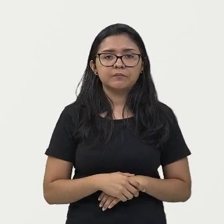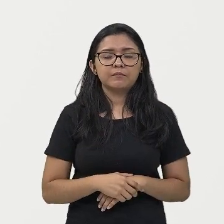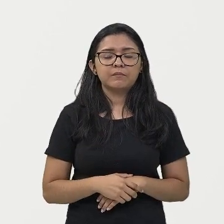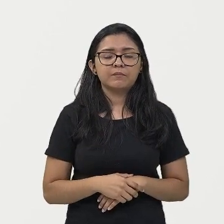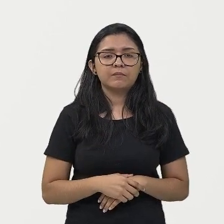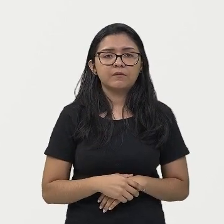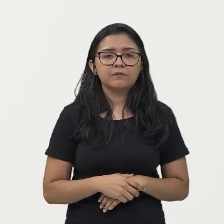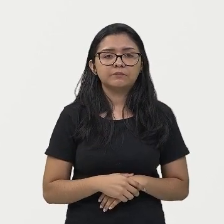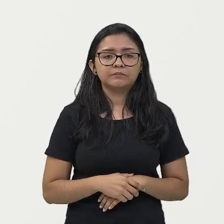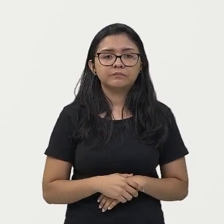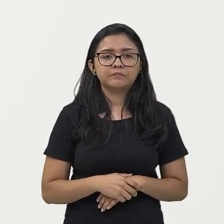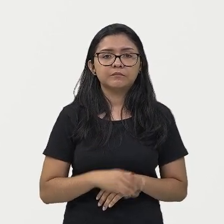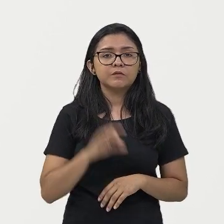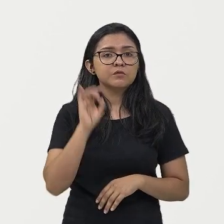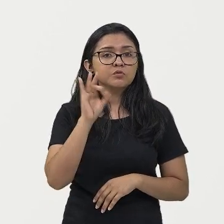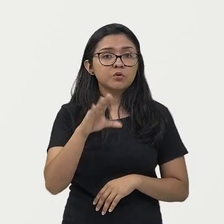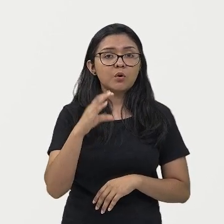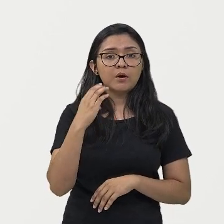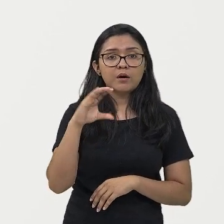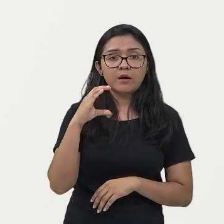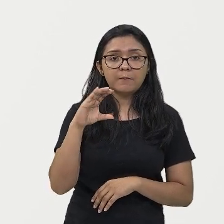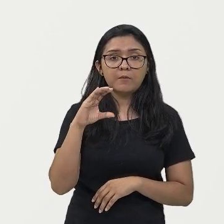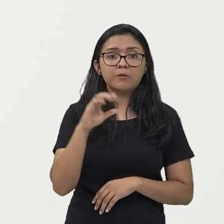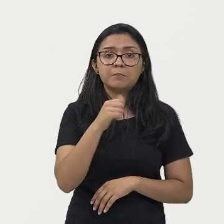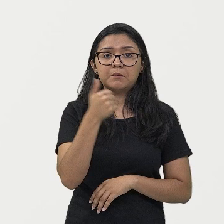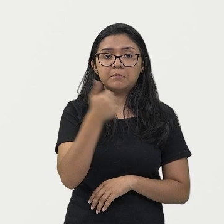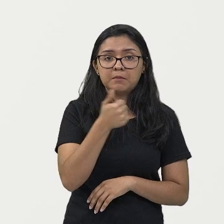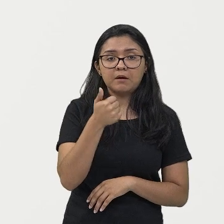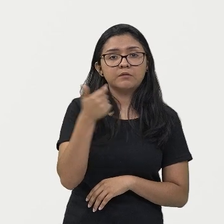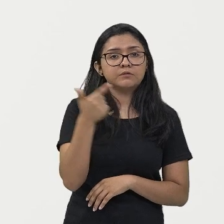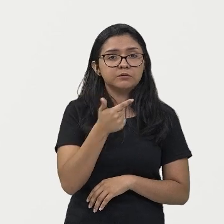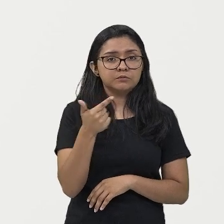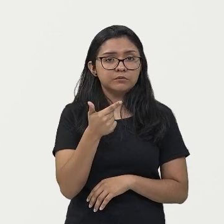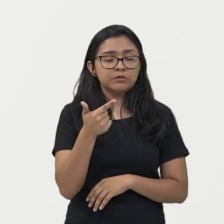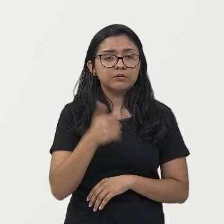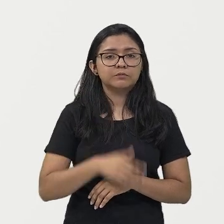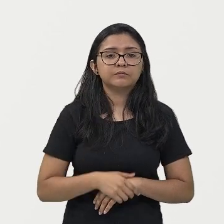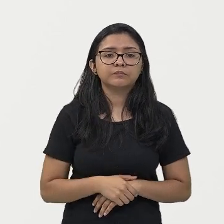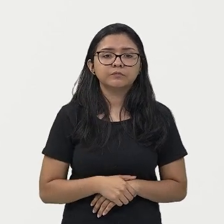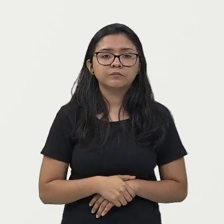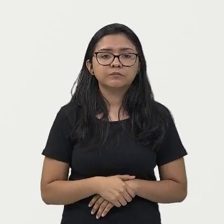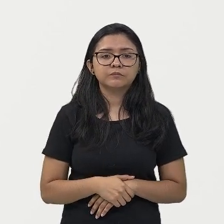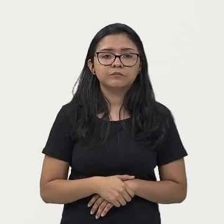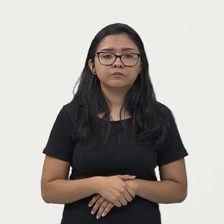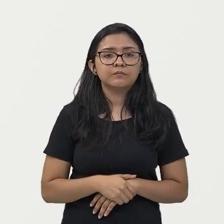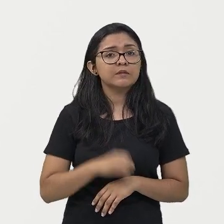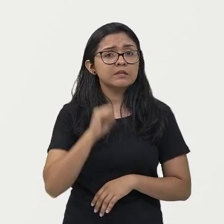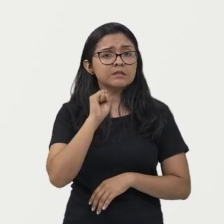cadeia apenas carbonos primários e secundários. Se tiver uma cadeia